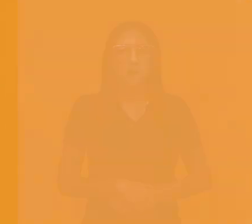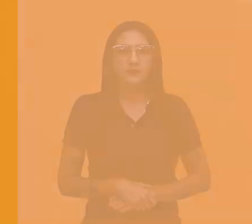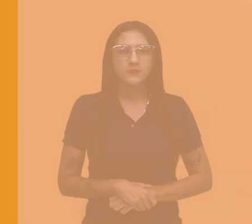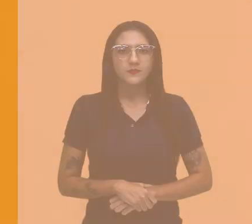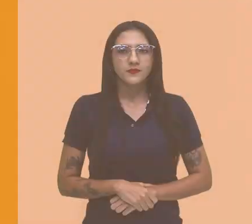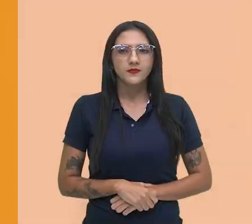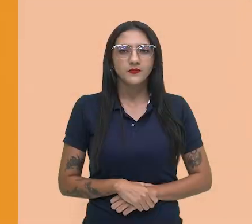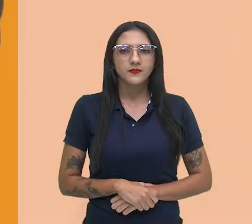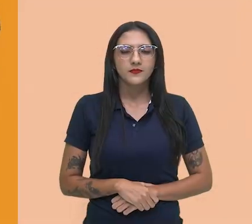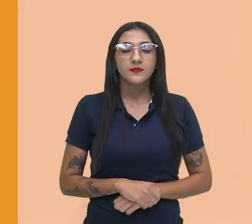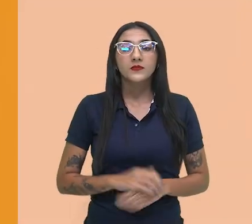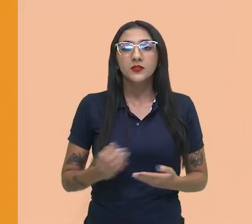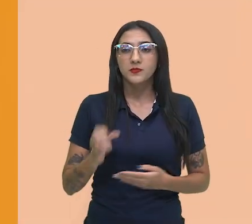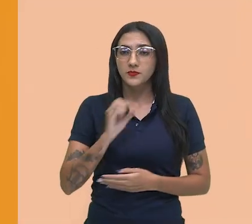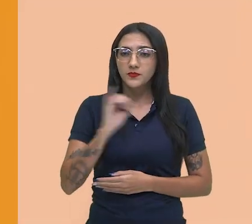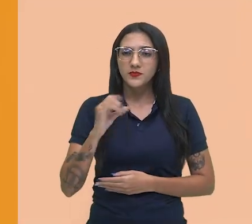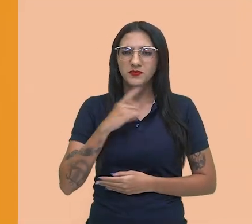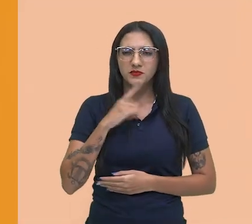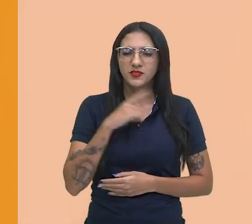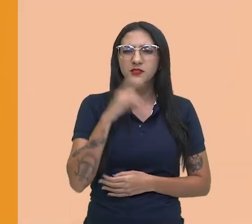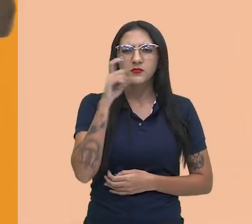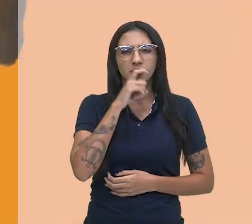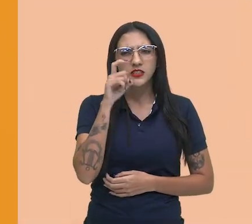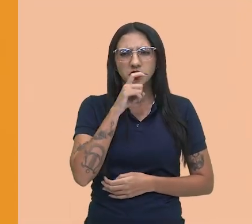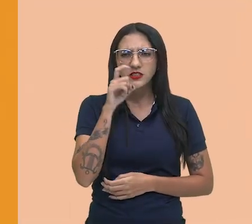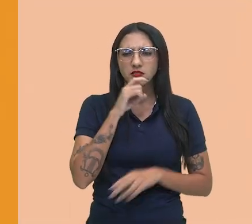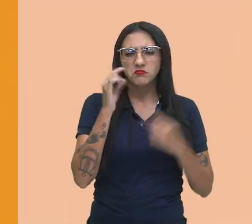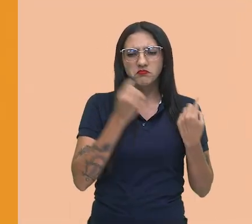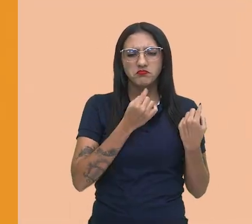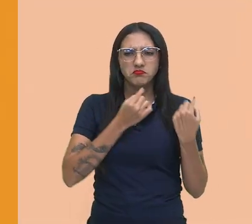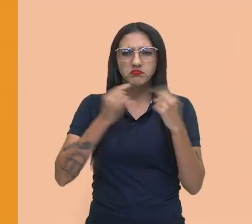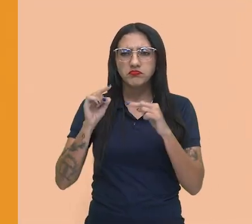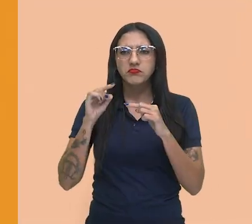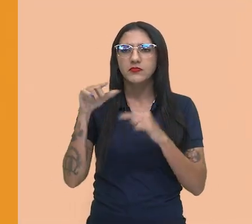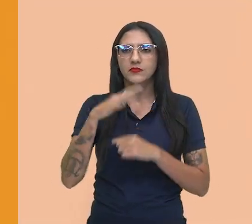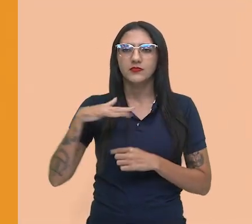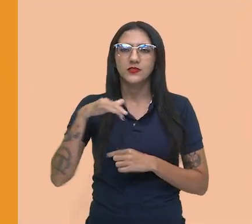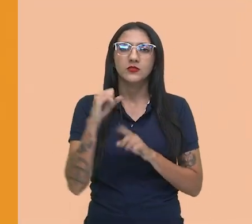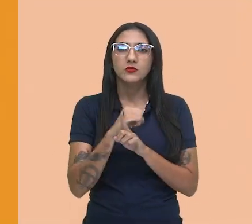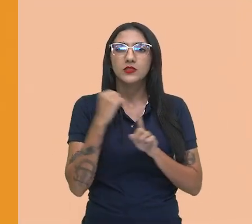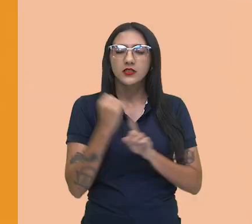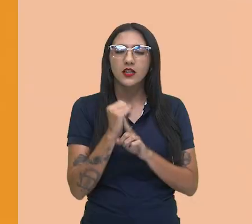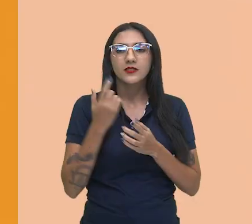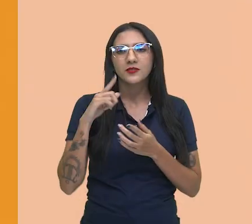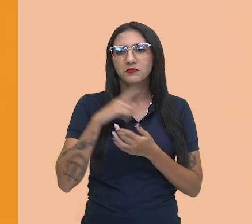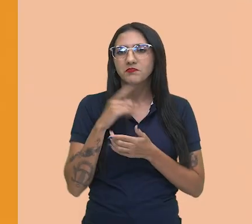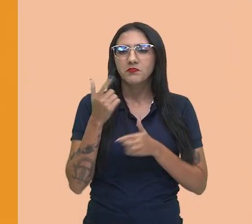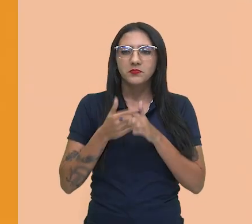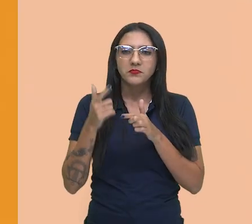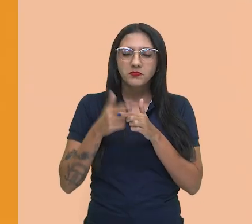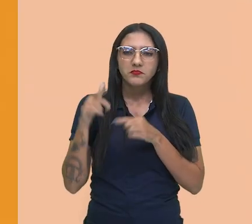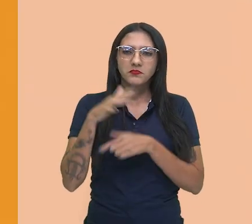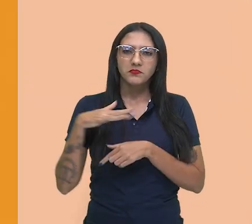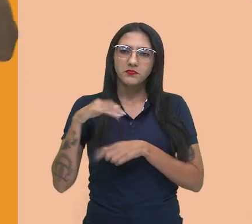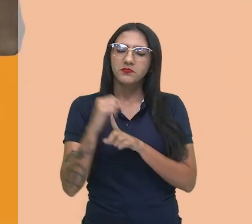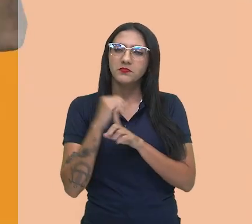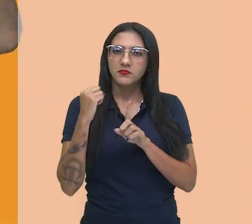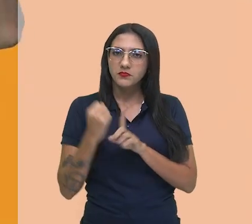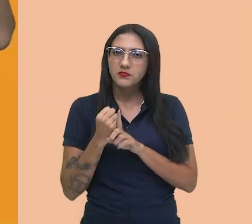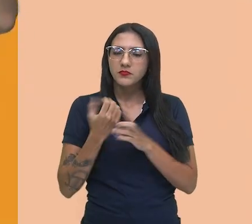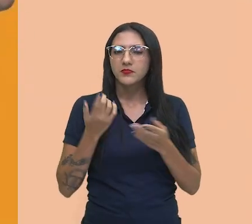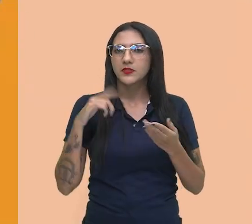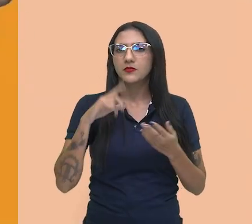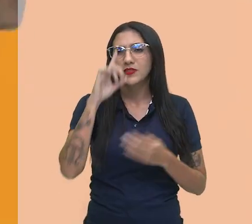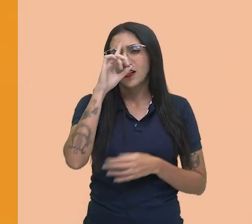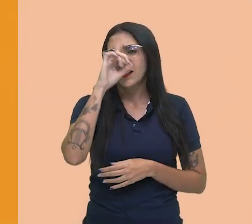falseio, se eu minto, se eu jogo contra a própria nação, eu estou prejudicando, não é? Como um todo. Aquela